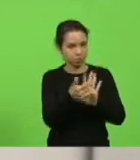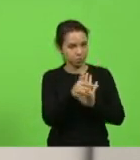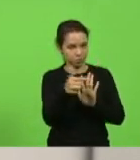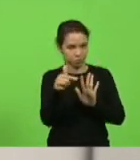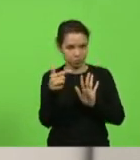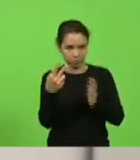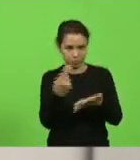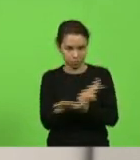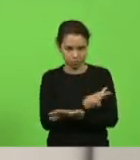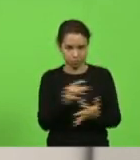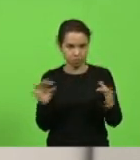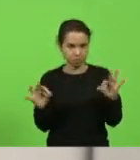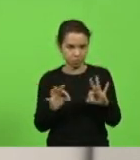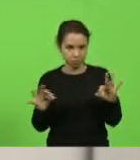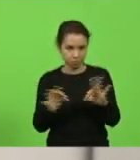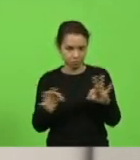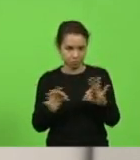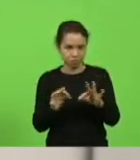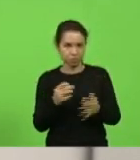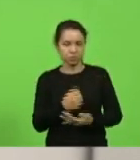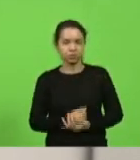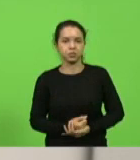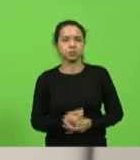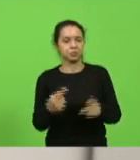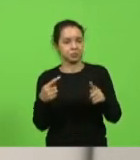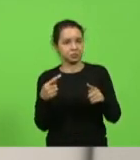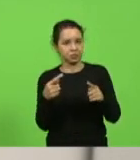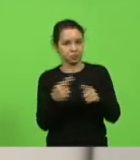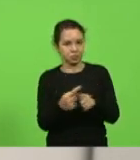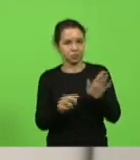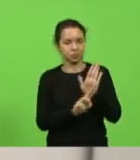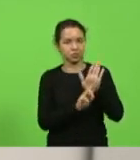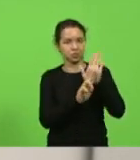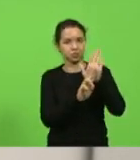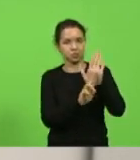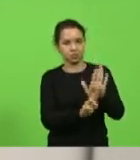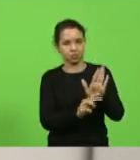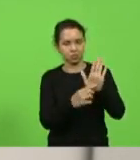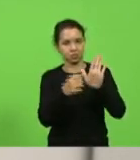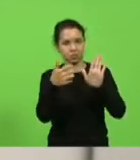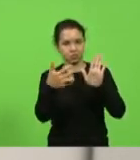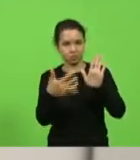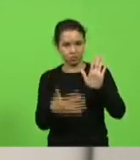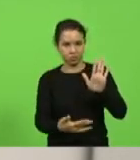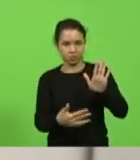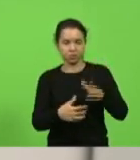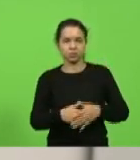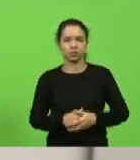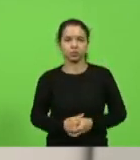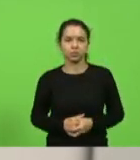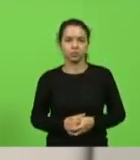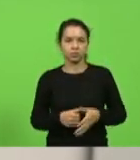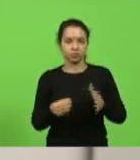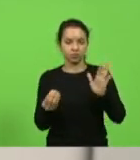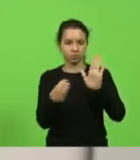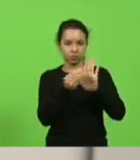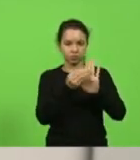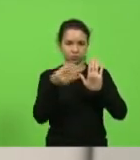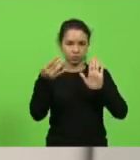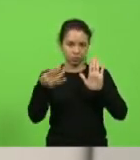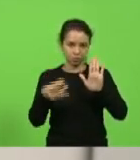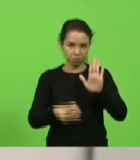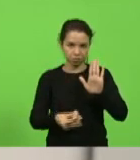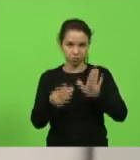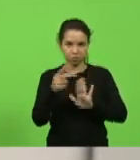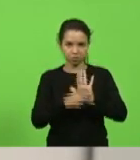erro. No contralibelo, o representado apontou que, abre aspas, o conteúdo do projeto de lei